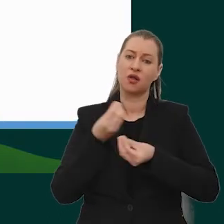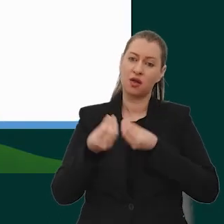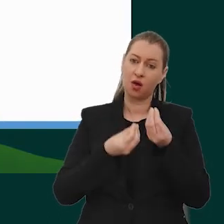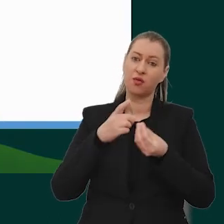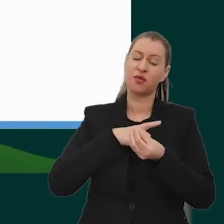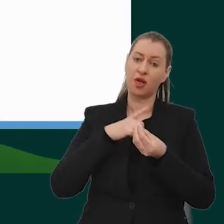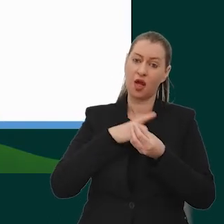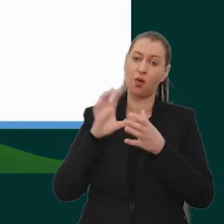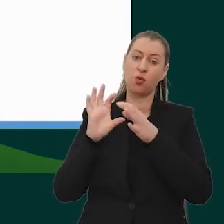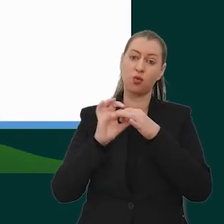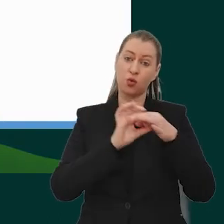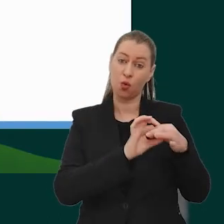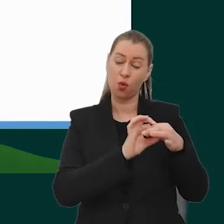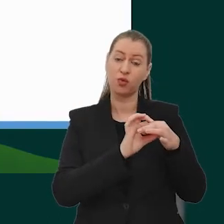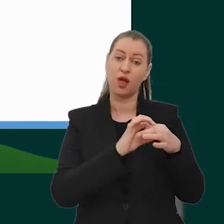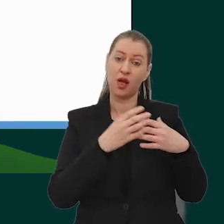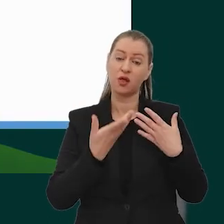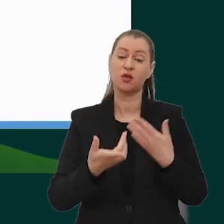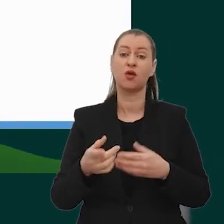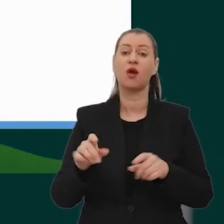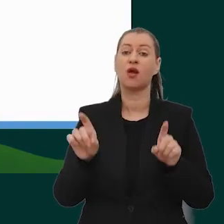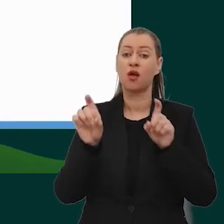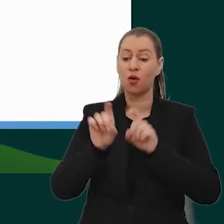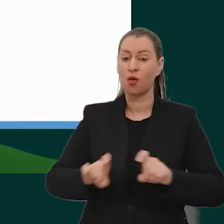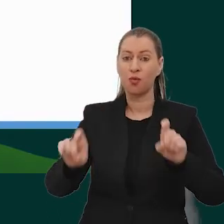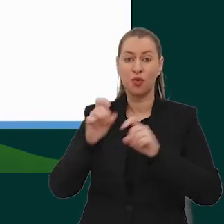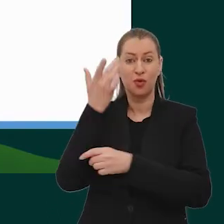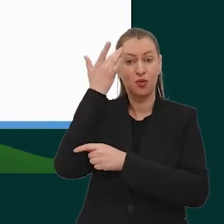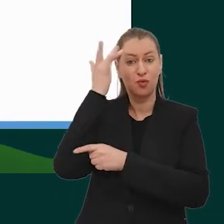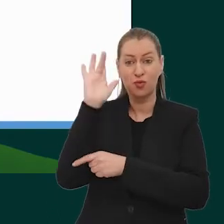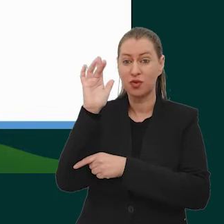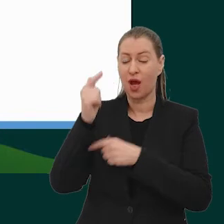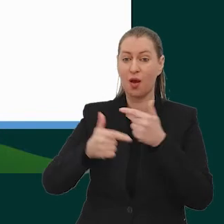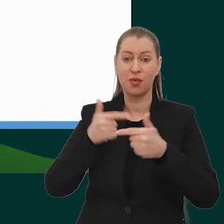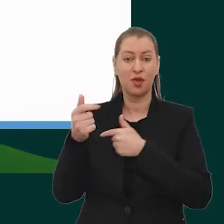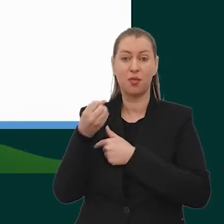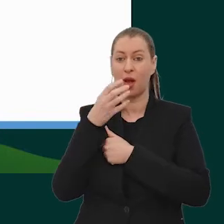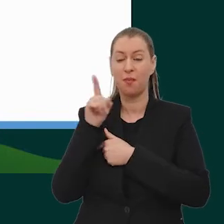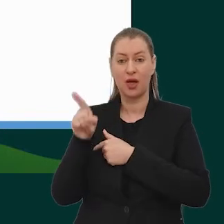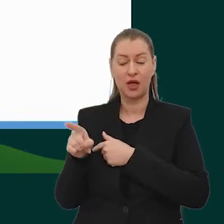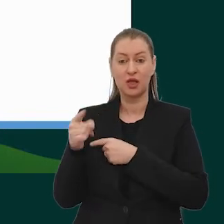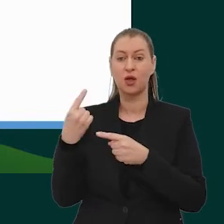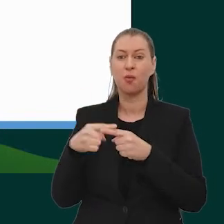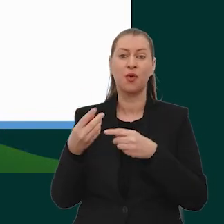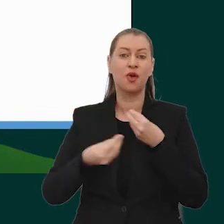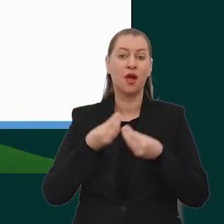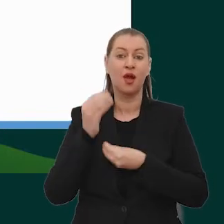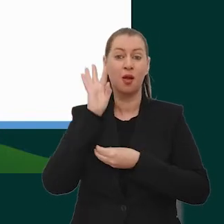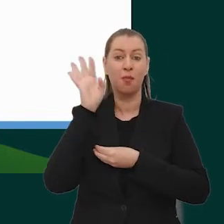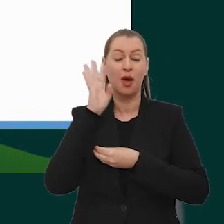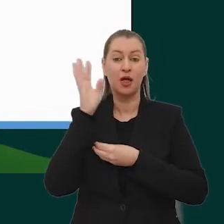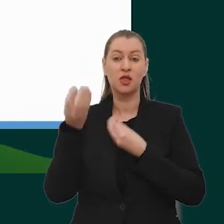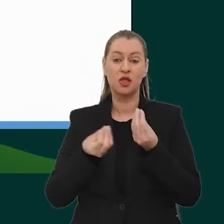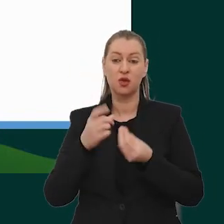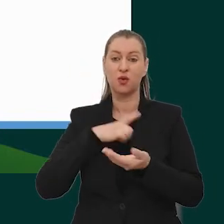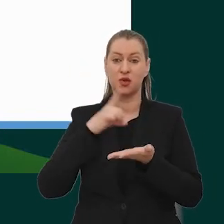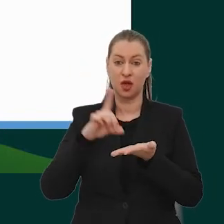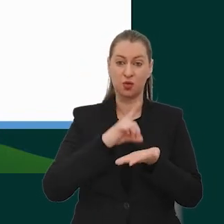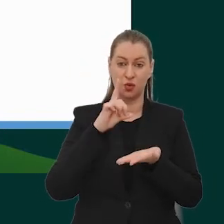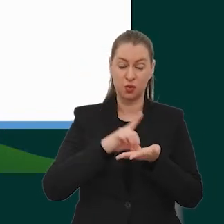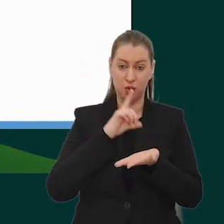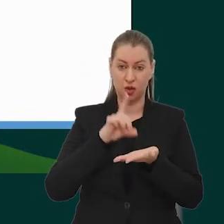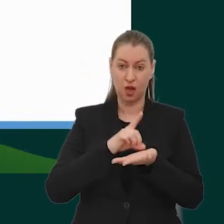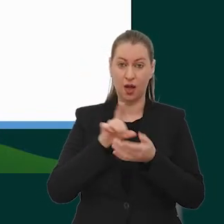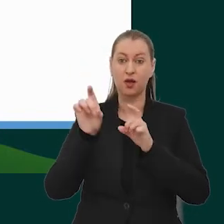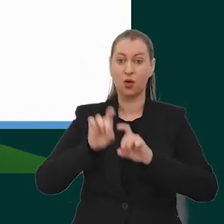pelo aquele cenário que tu está, e o computador geralmente não consegue trabalhar isso muito bem, porque imaginem que vocês tenham um dicionário, que